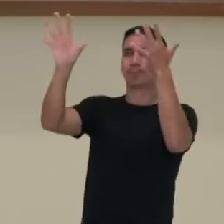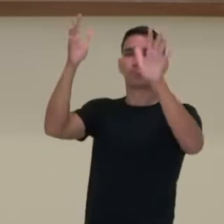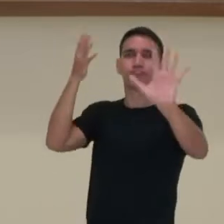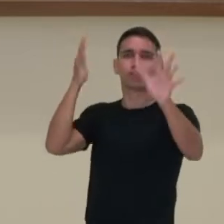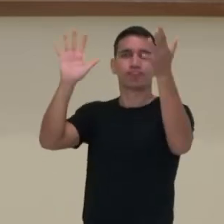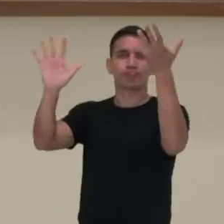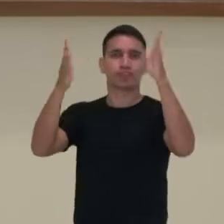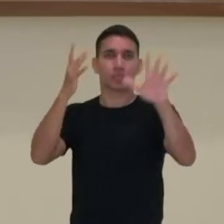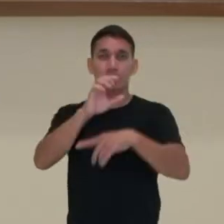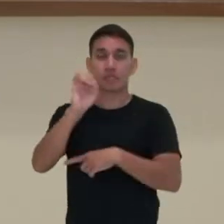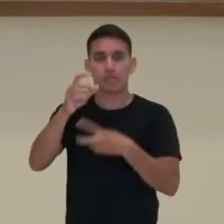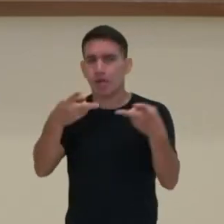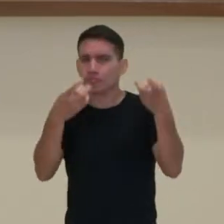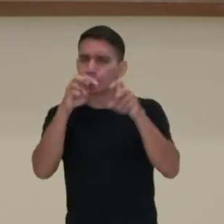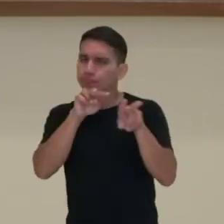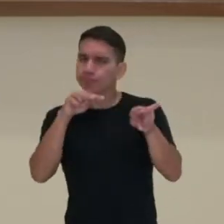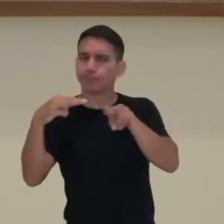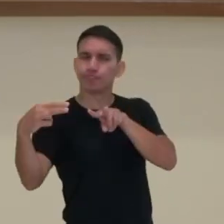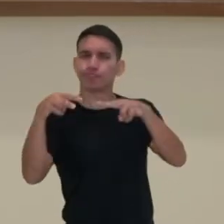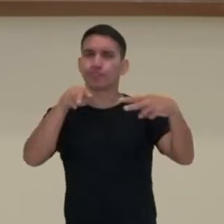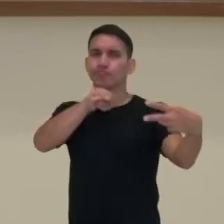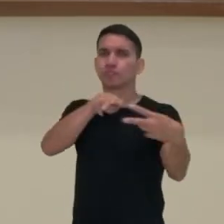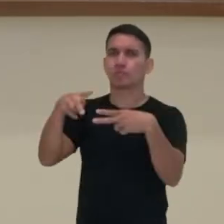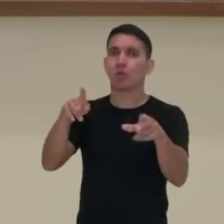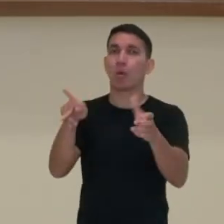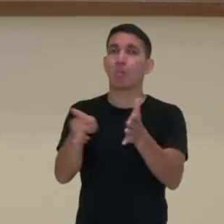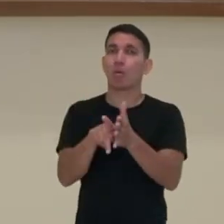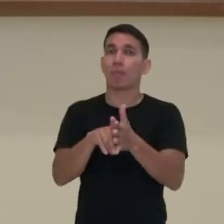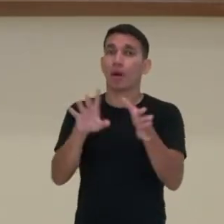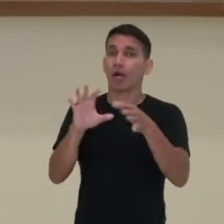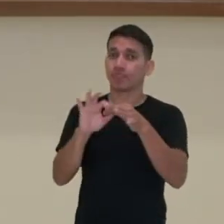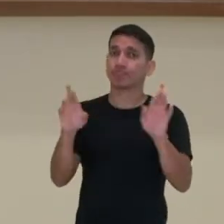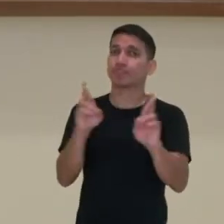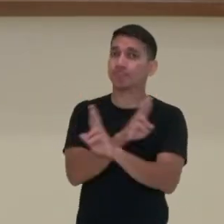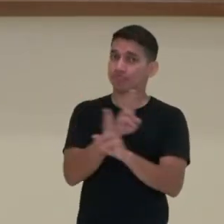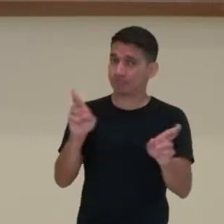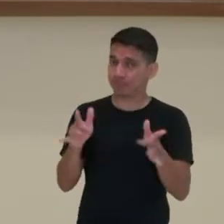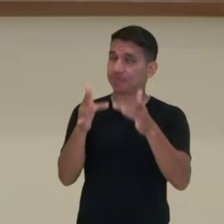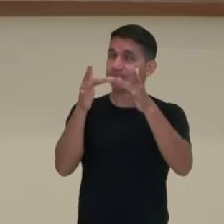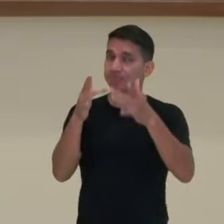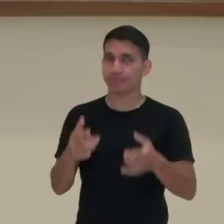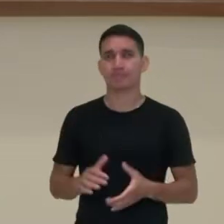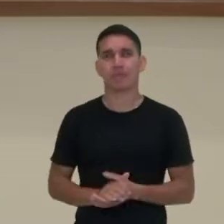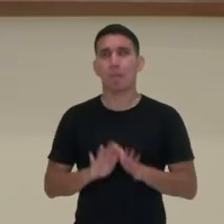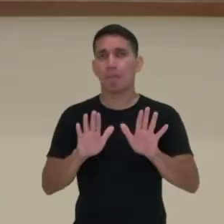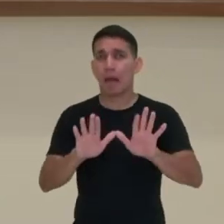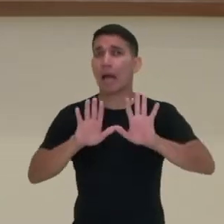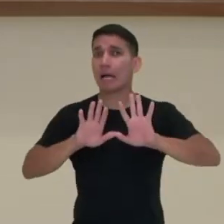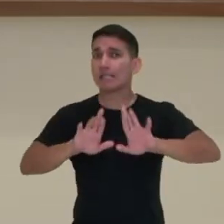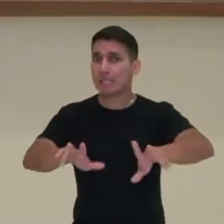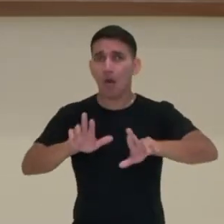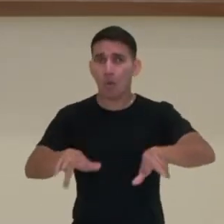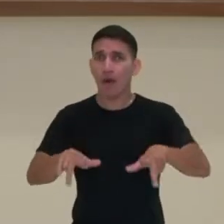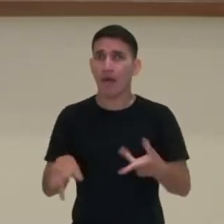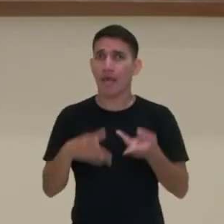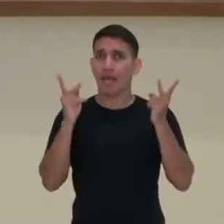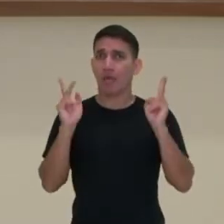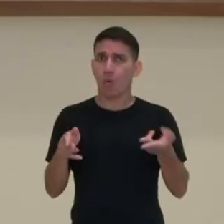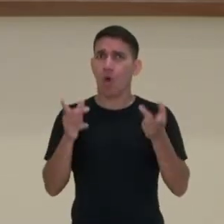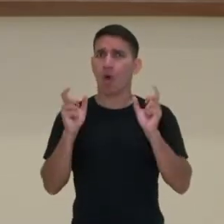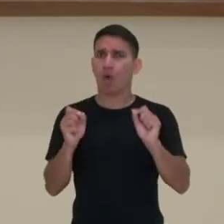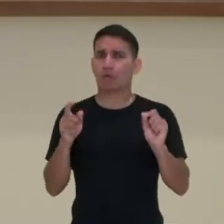clima, se considerarmos que um está diretamente relacionado ao outro, mas que não são duas